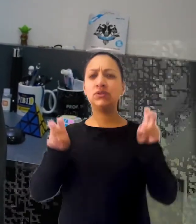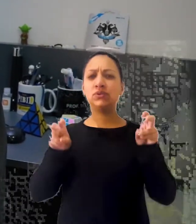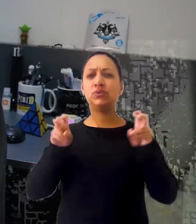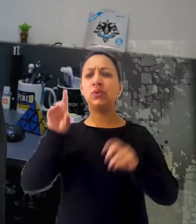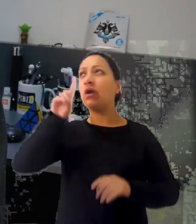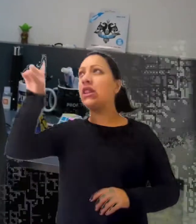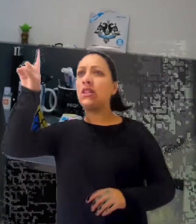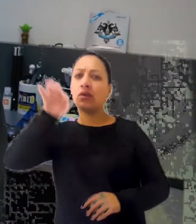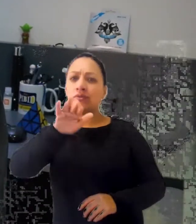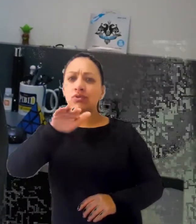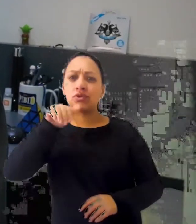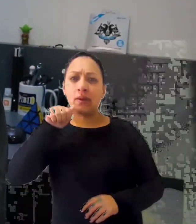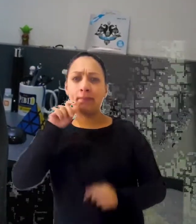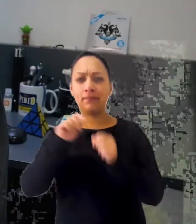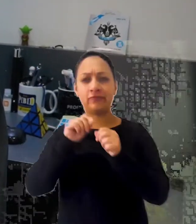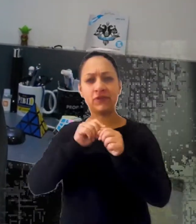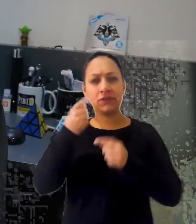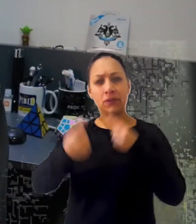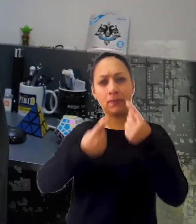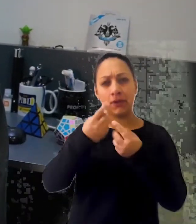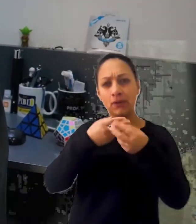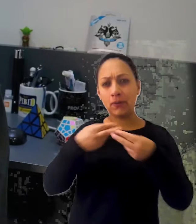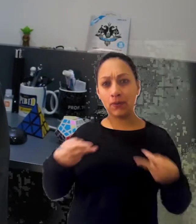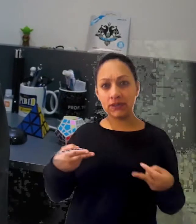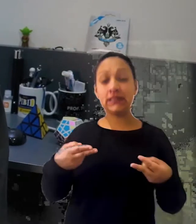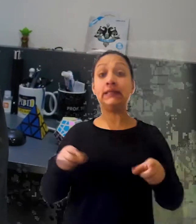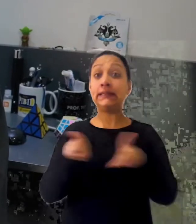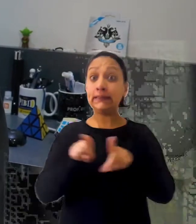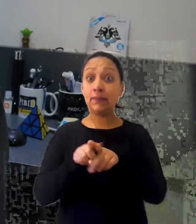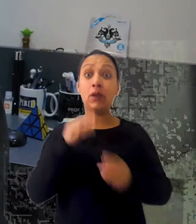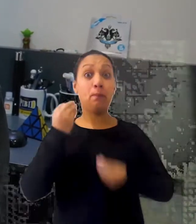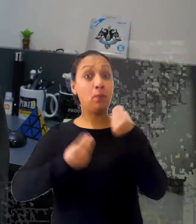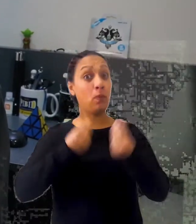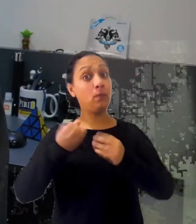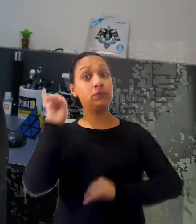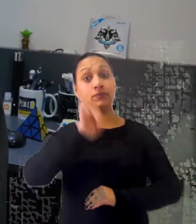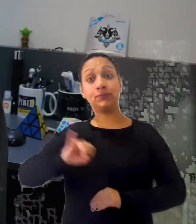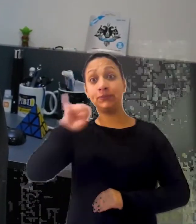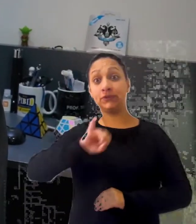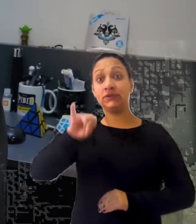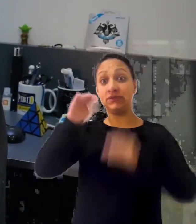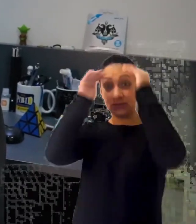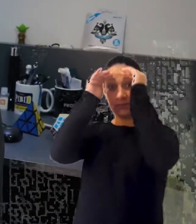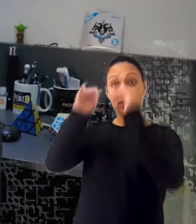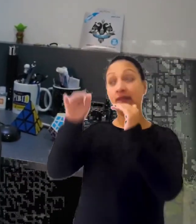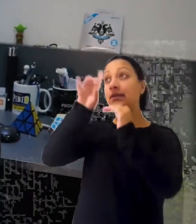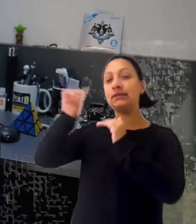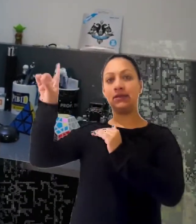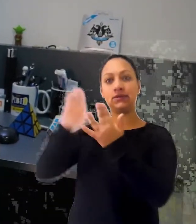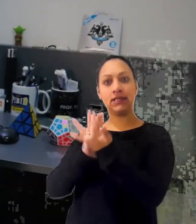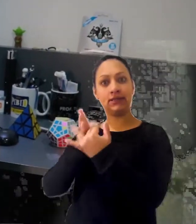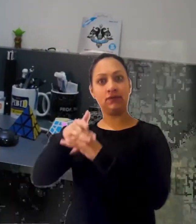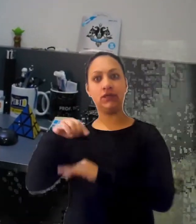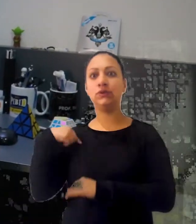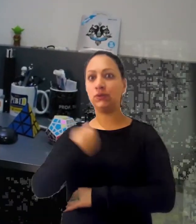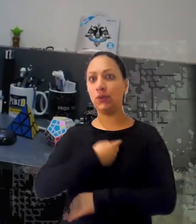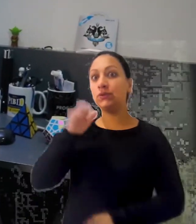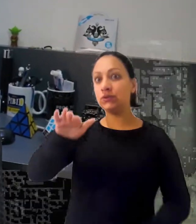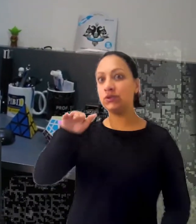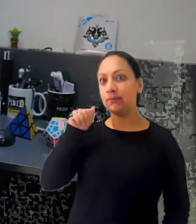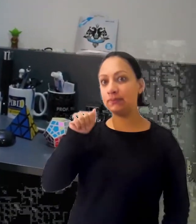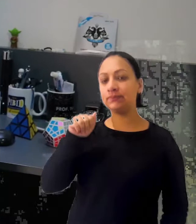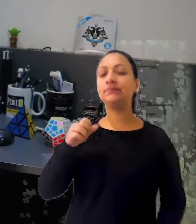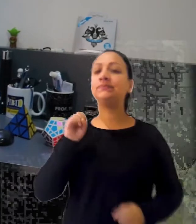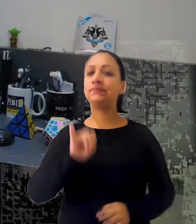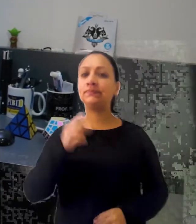de cada um e sobre como é a importância a obediência em Deus através do nosso chamado. Se